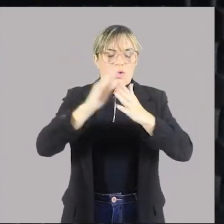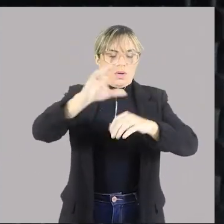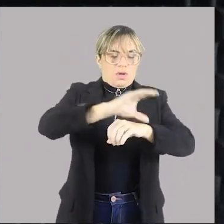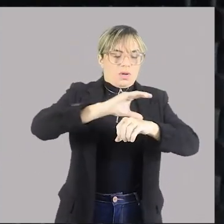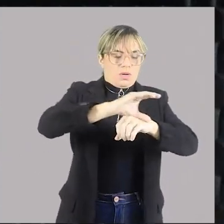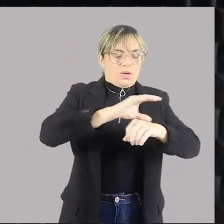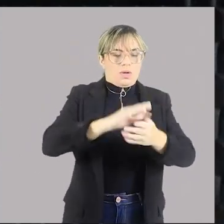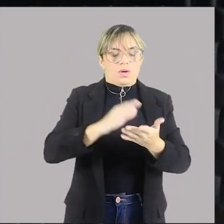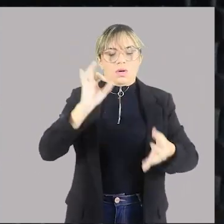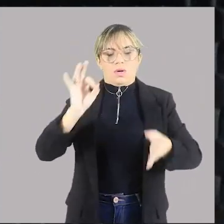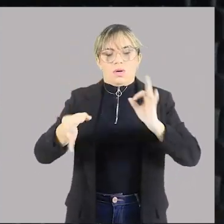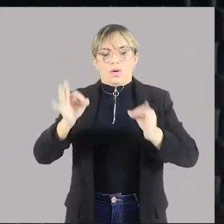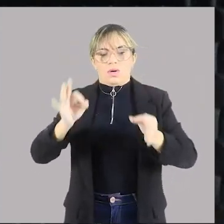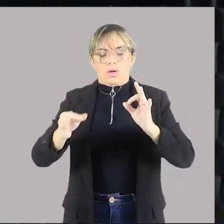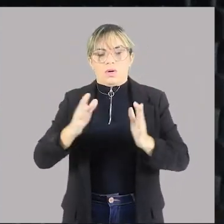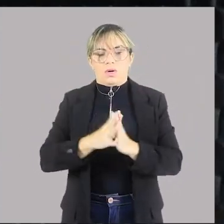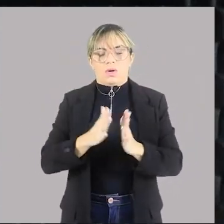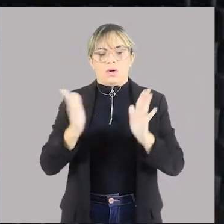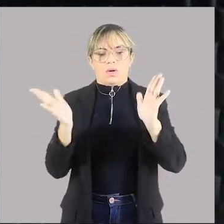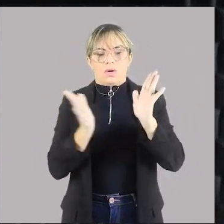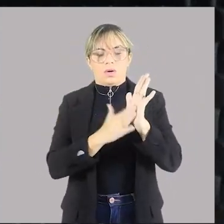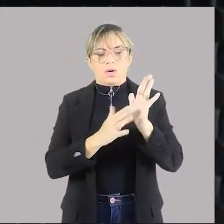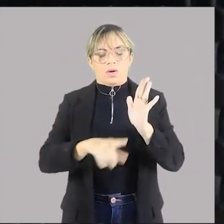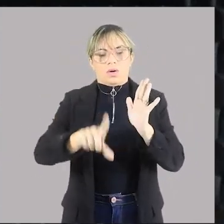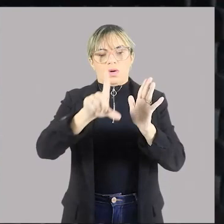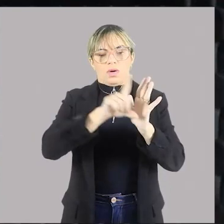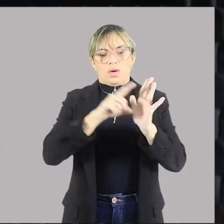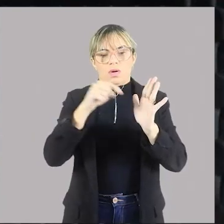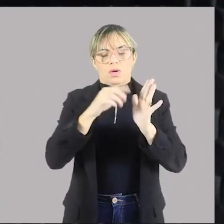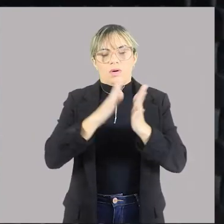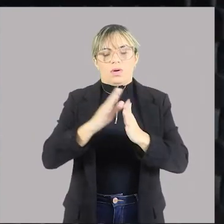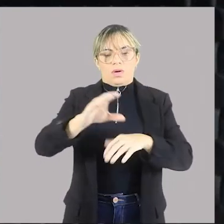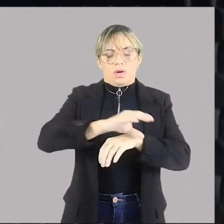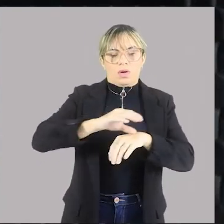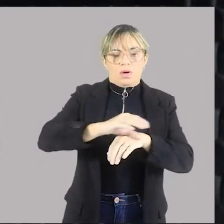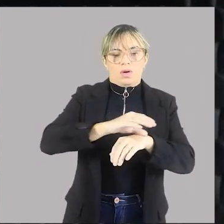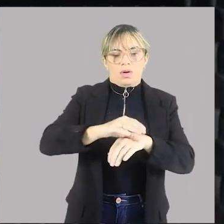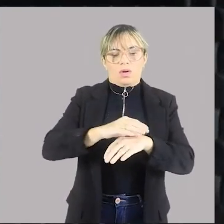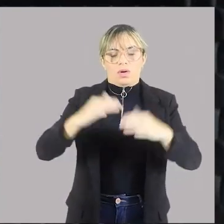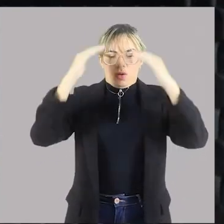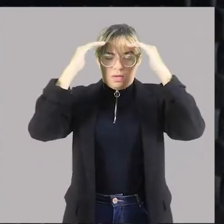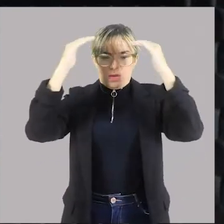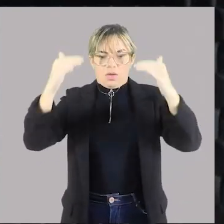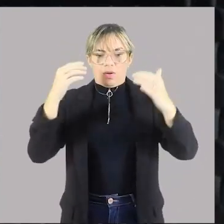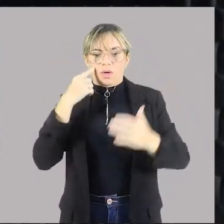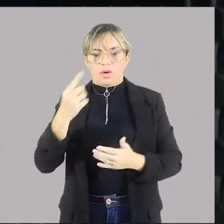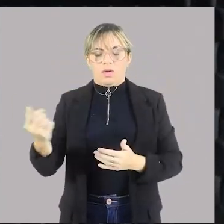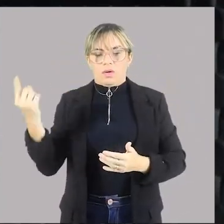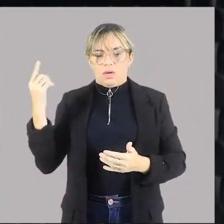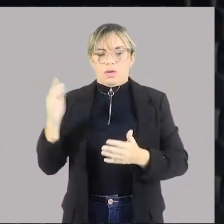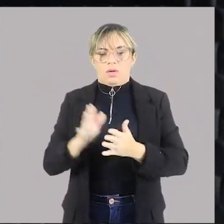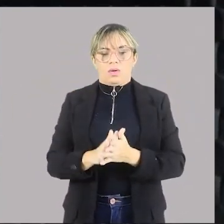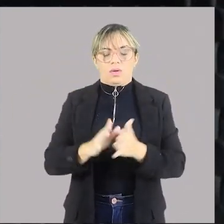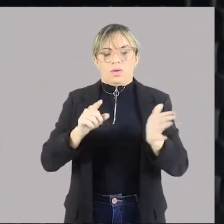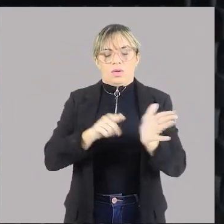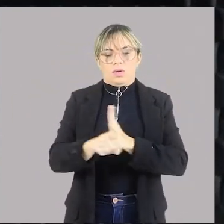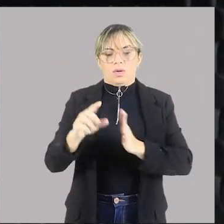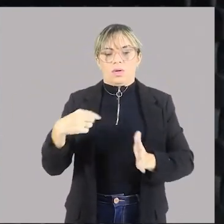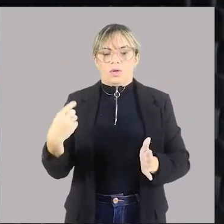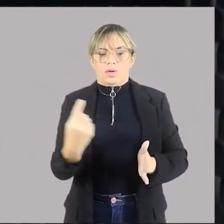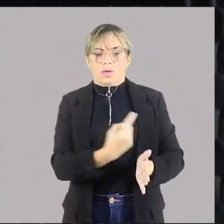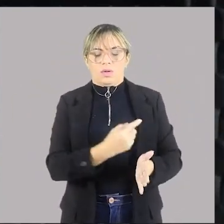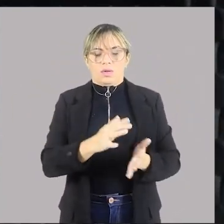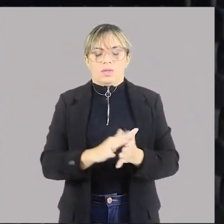ordem jurídica estabelecida no Estado. Esse é o Estado de Direito e é condizente com o que se pergunta na